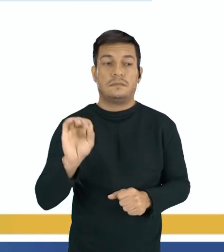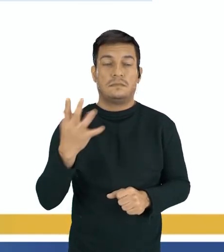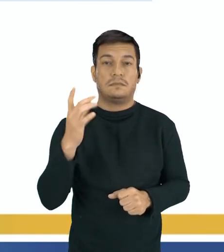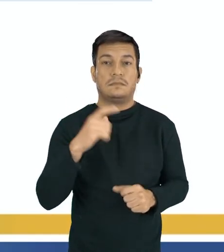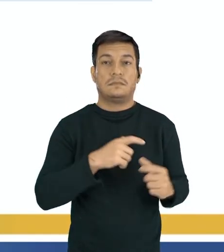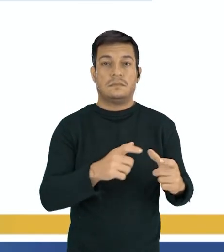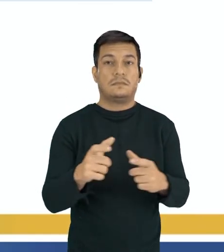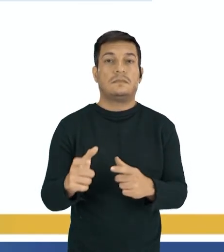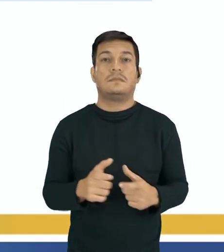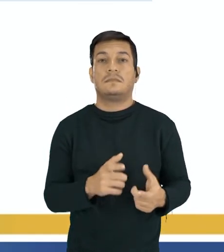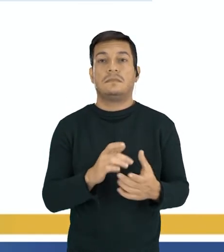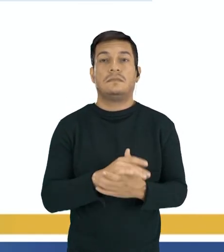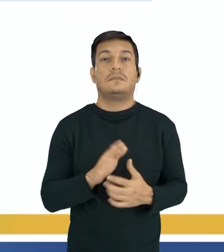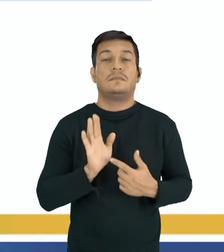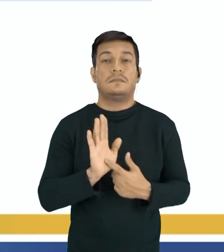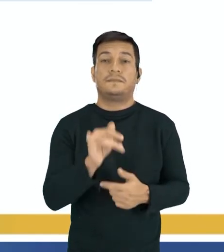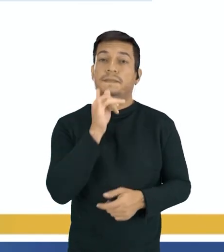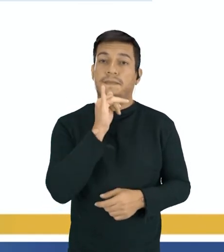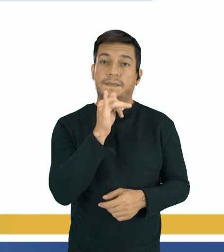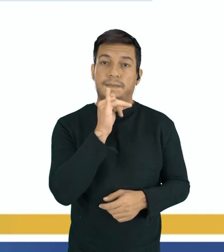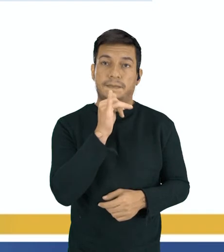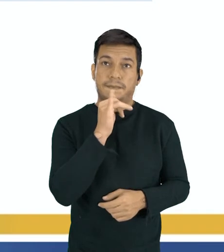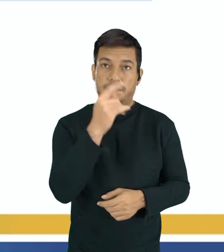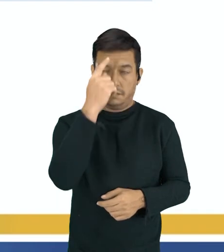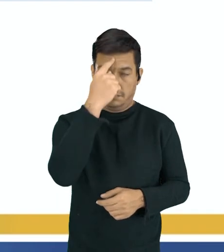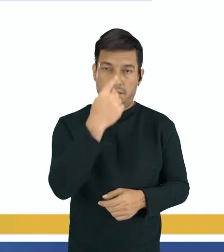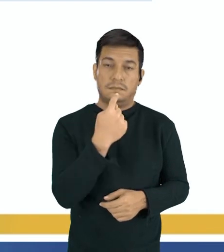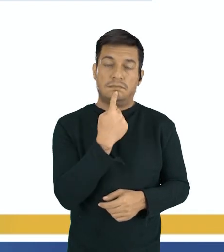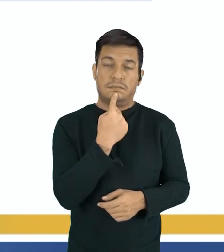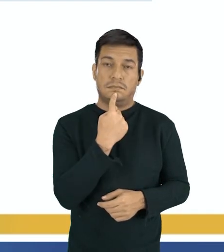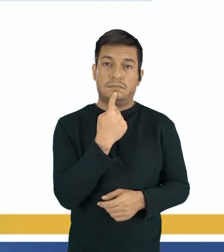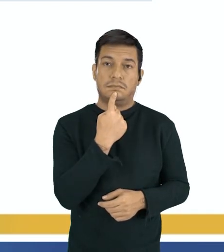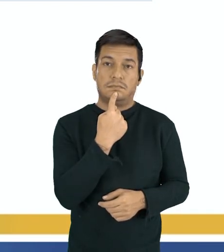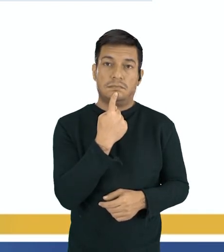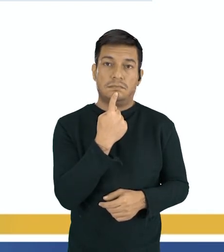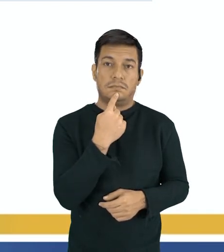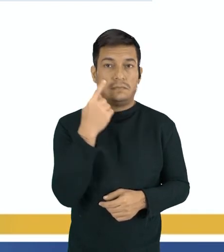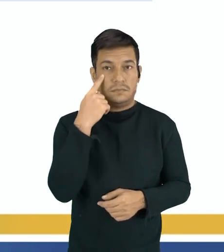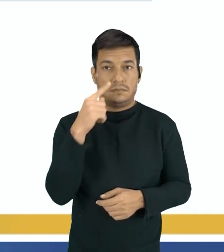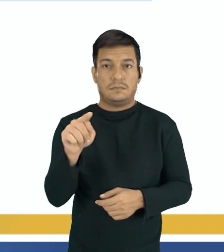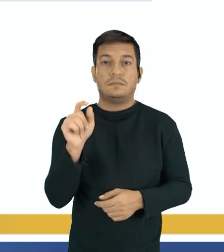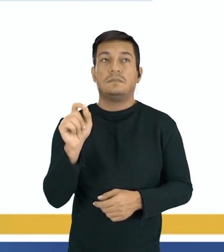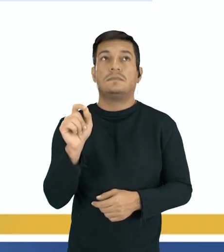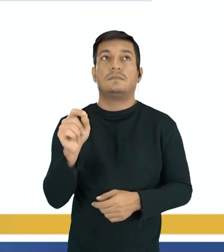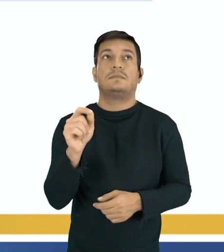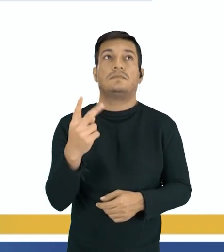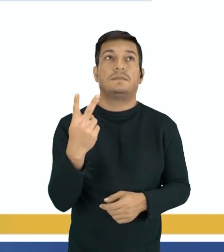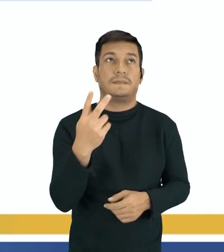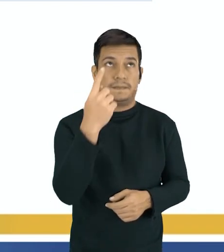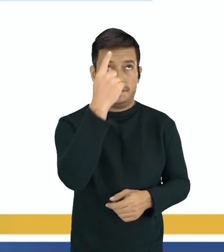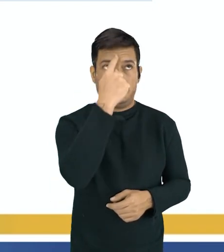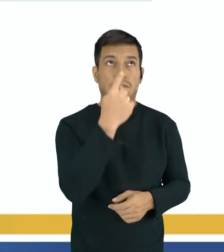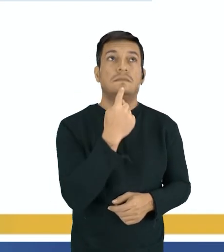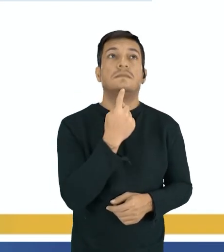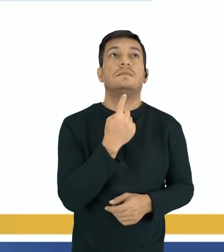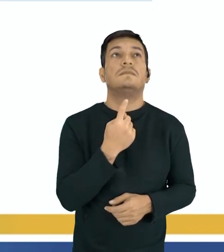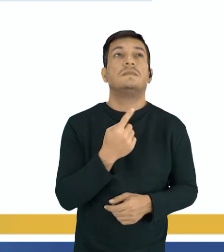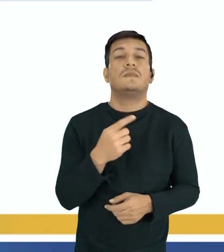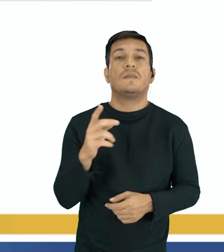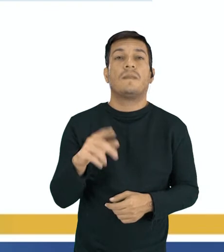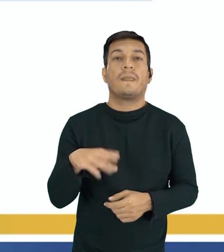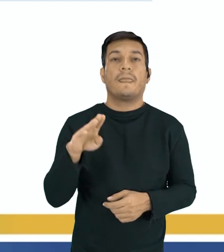ocorrendo no ambiente. Eu trouxe um exemplo para vocês ali na imagem, onde a gente observa nas duas imagens um exemplo